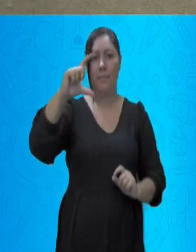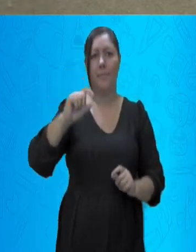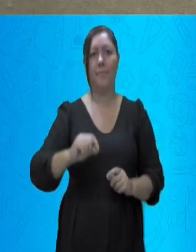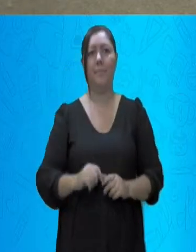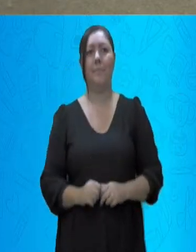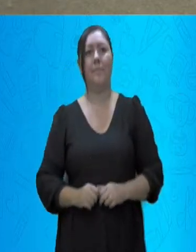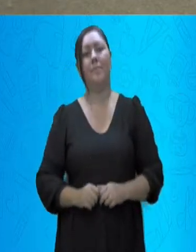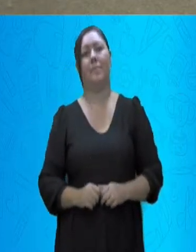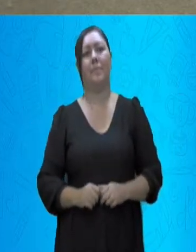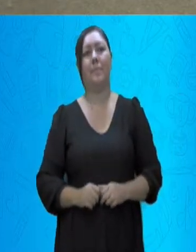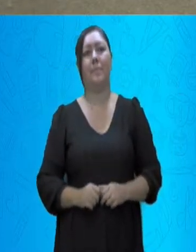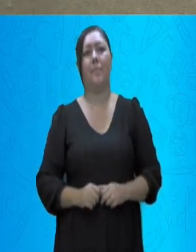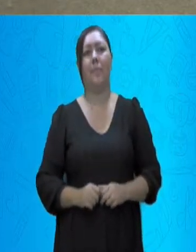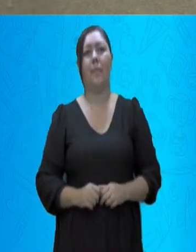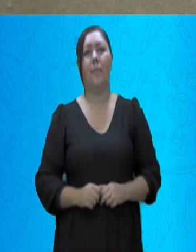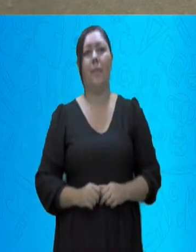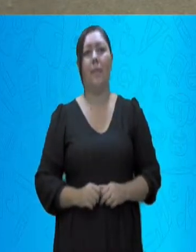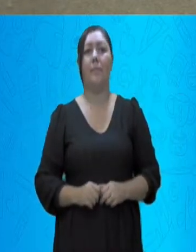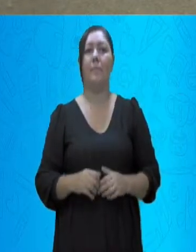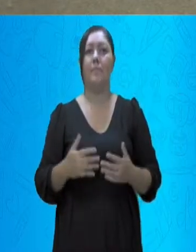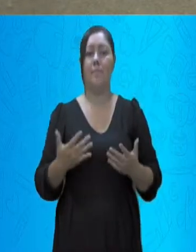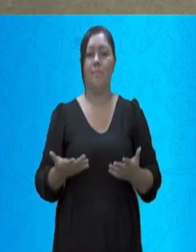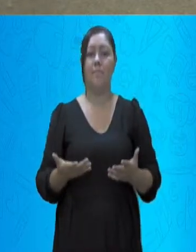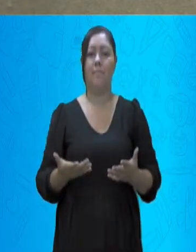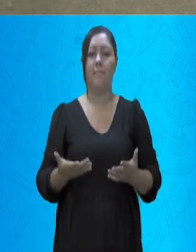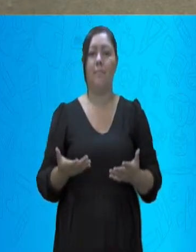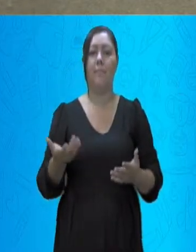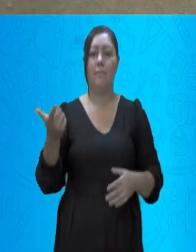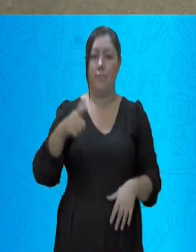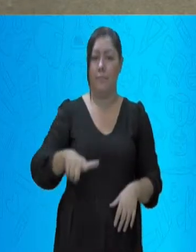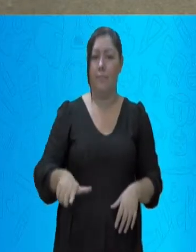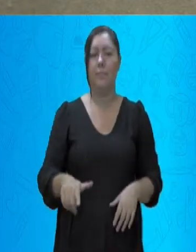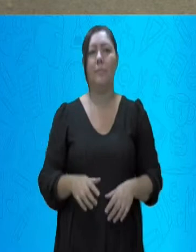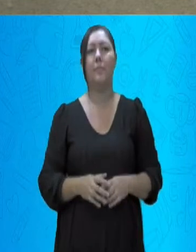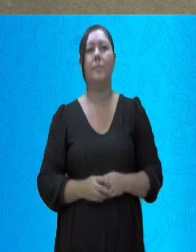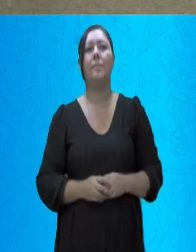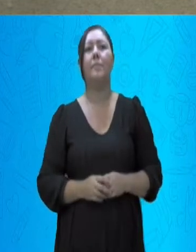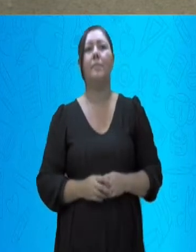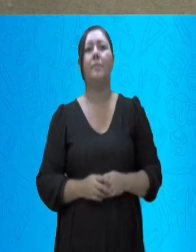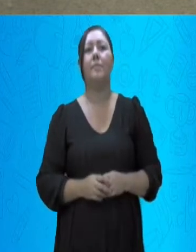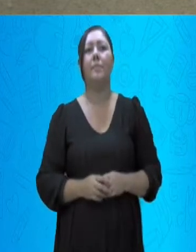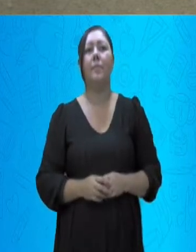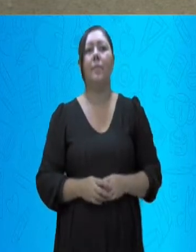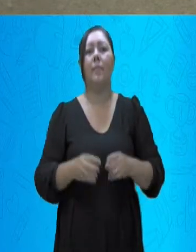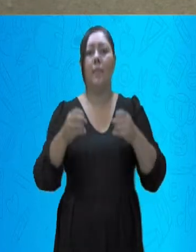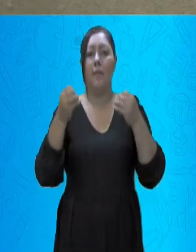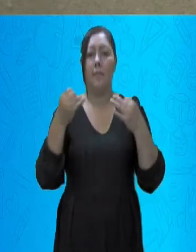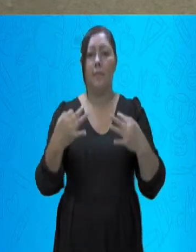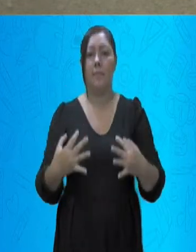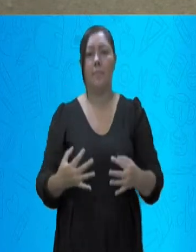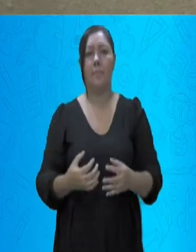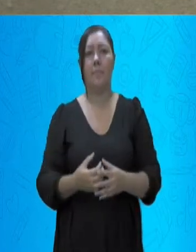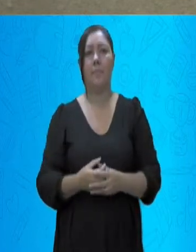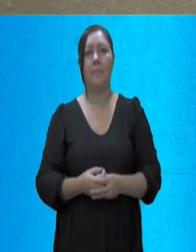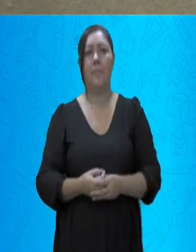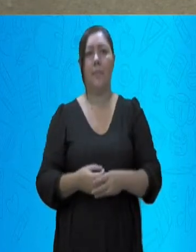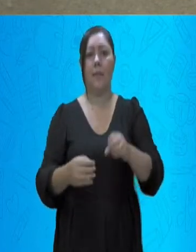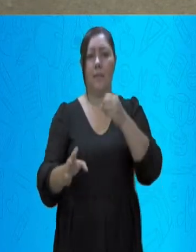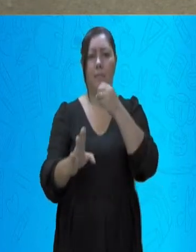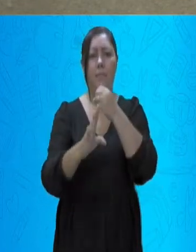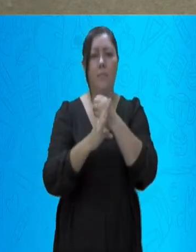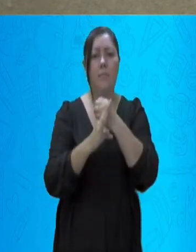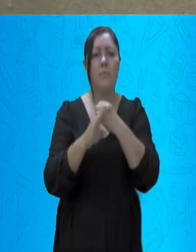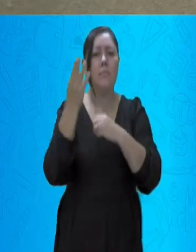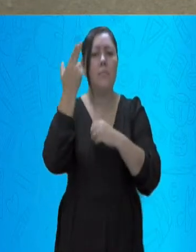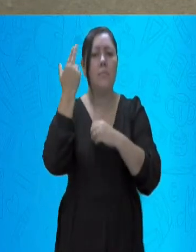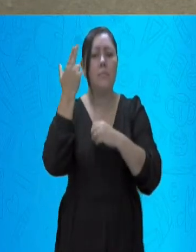pouquinho. Identificar o substantivo em relação aos demais. Lembra que lá no substantivo comum a gente falou sobre os